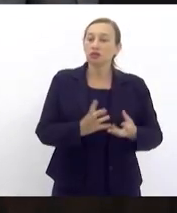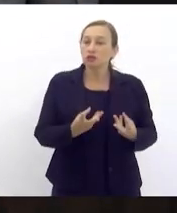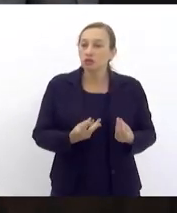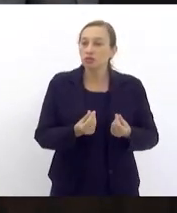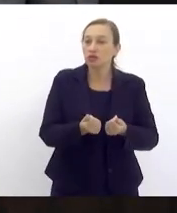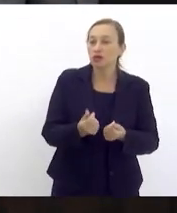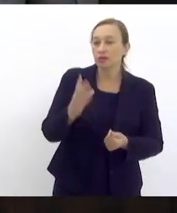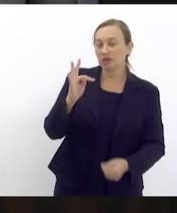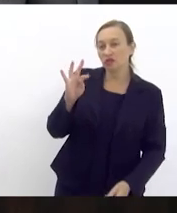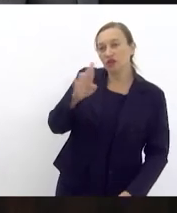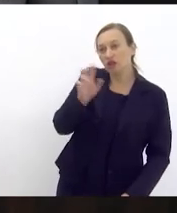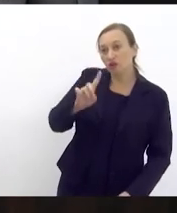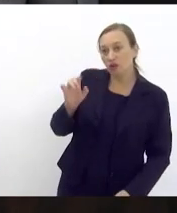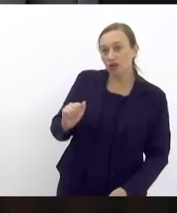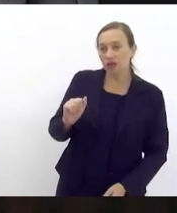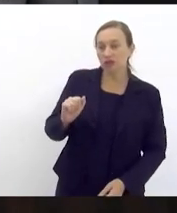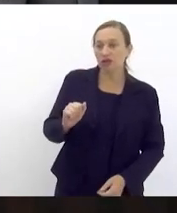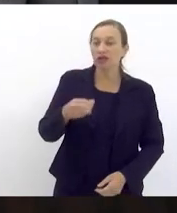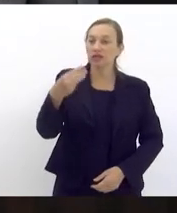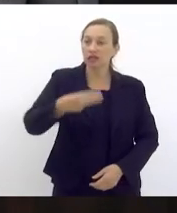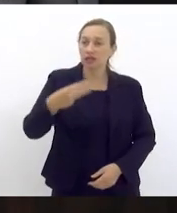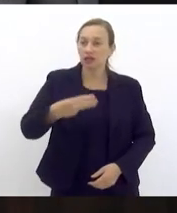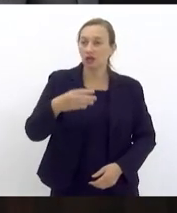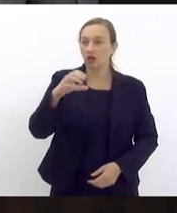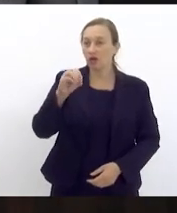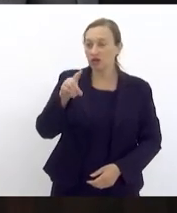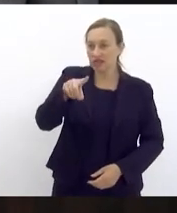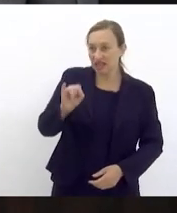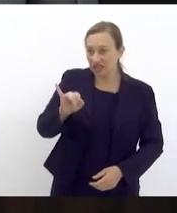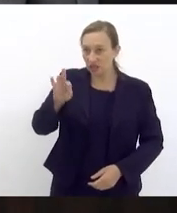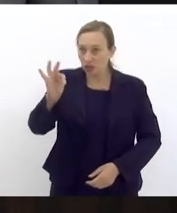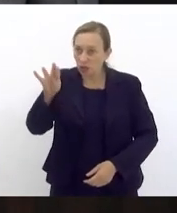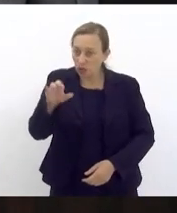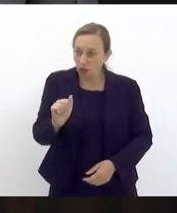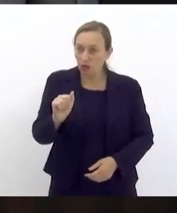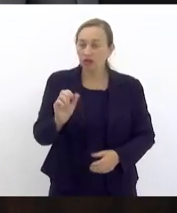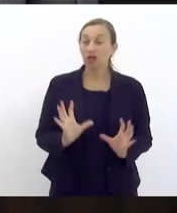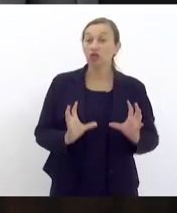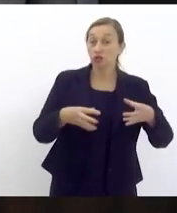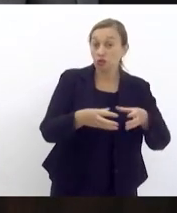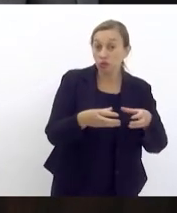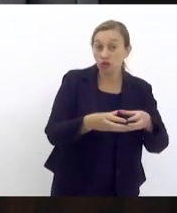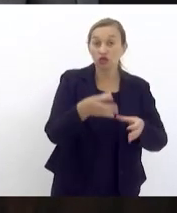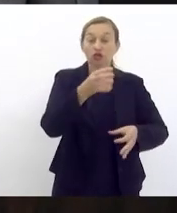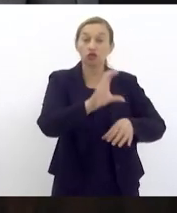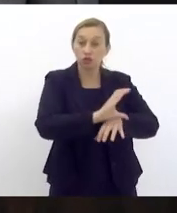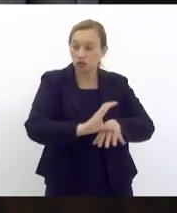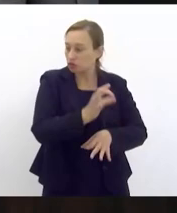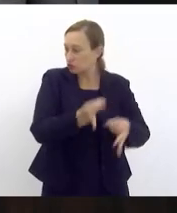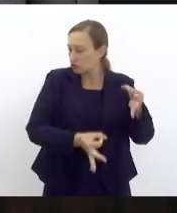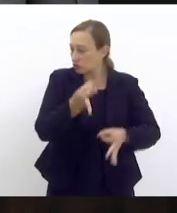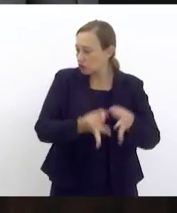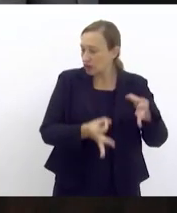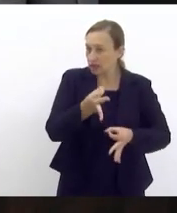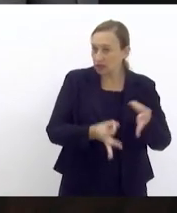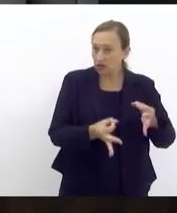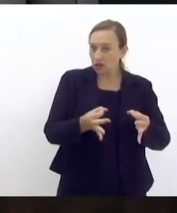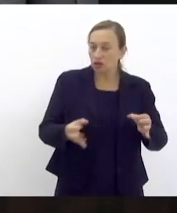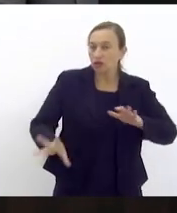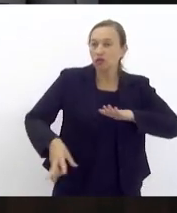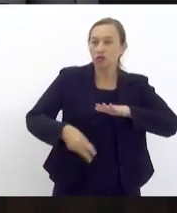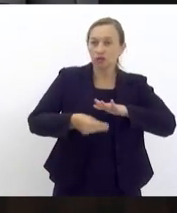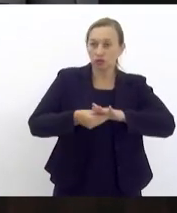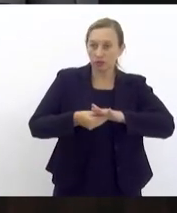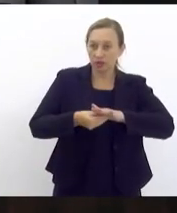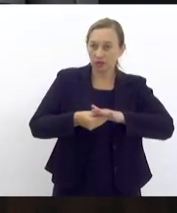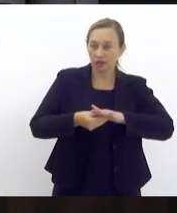ou fenona três e octinoxato pareceres das comissões constituições de Justiça pela constitucionalidade com